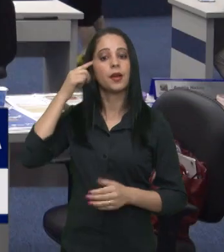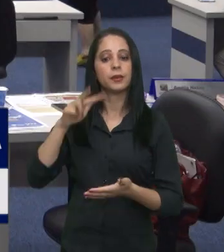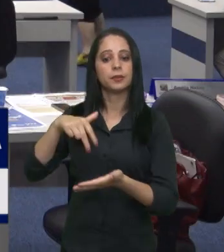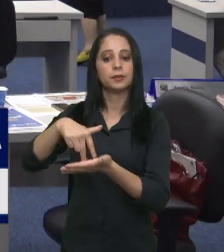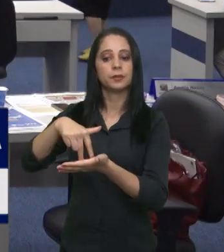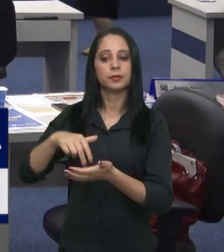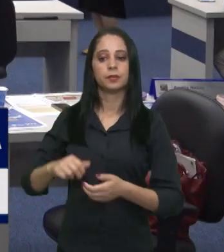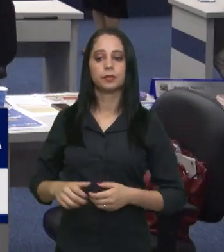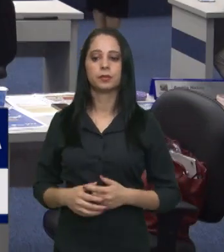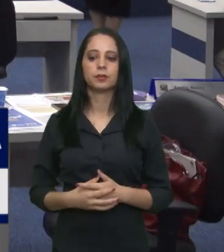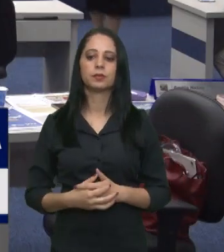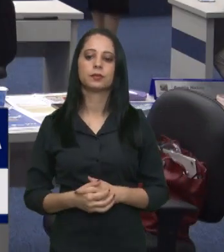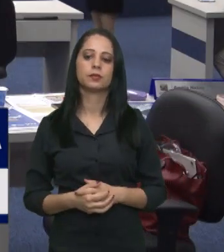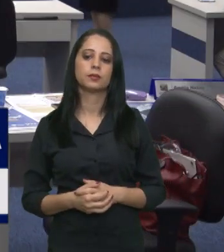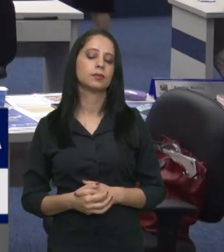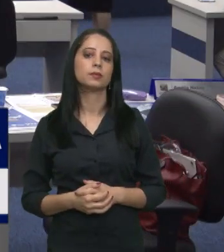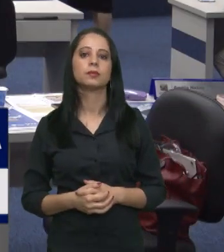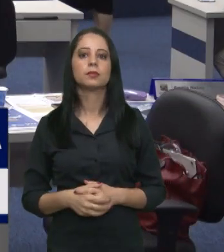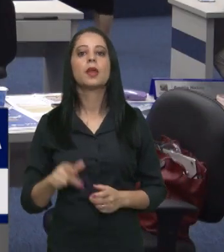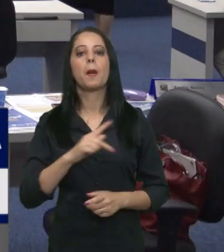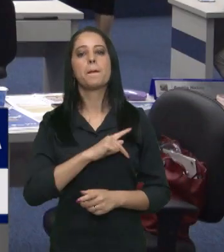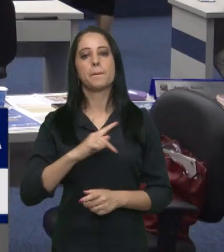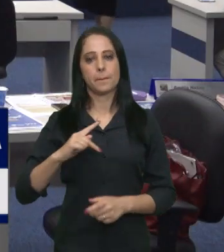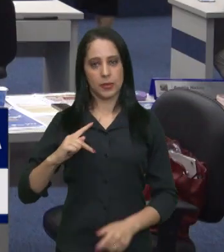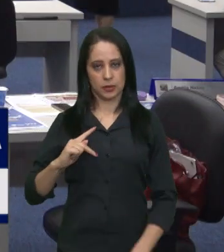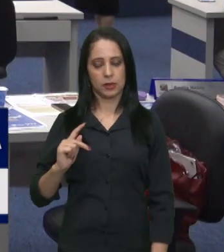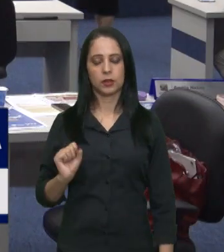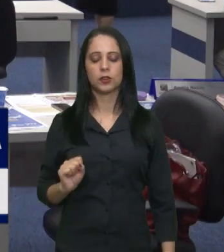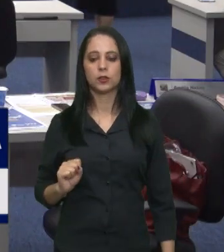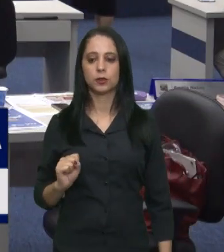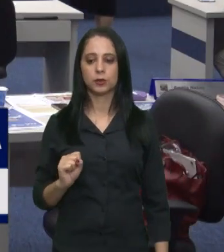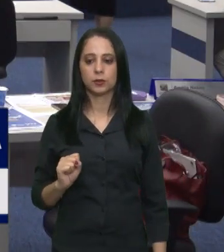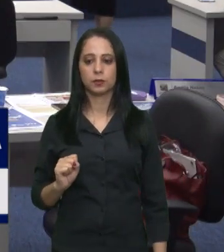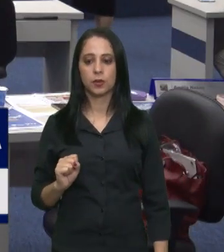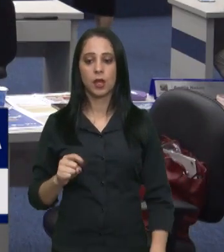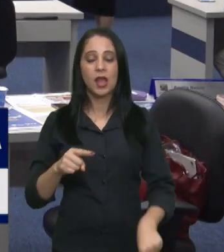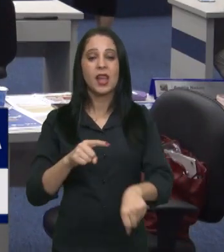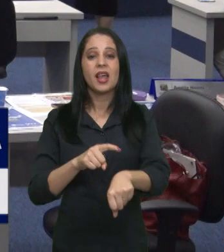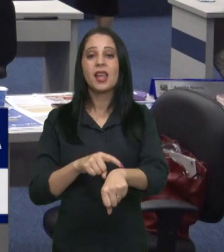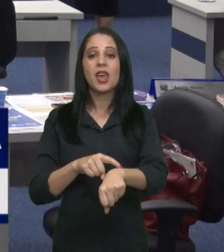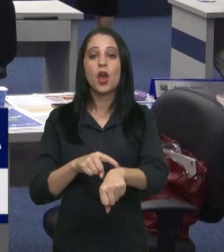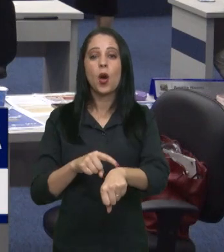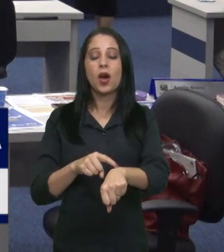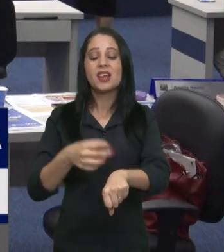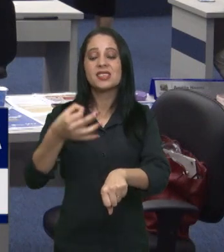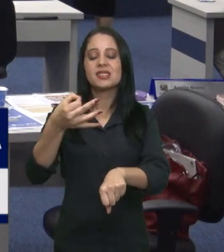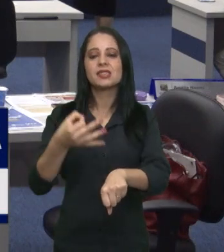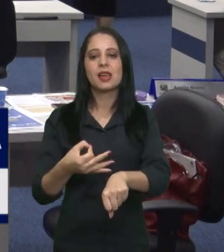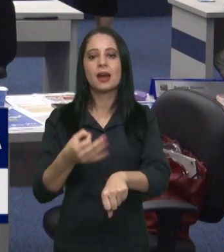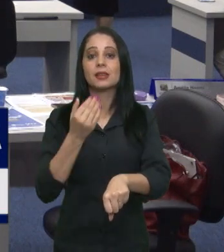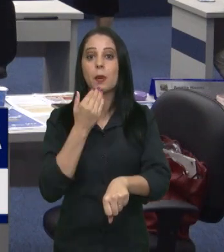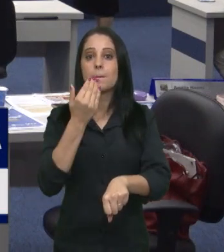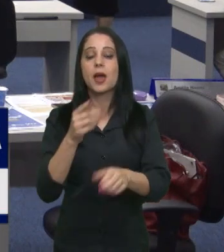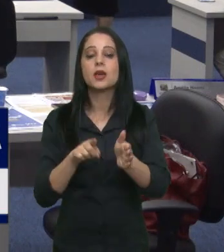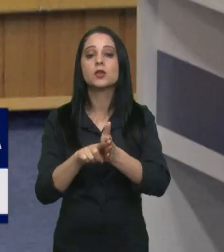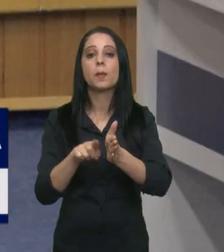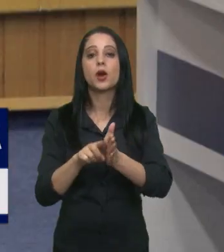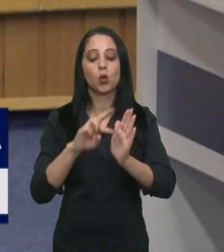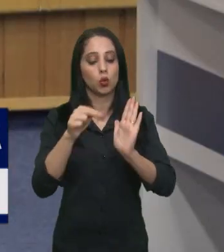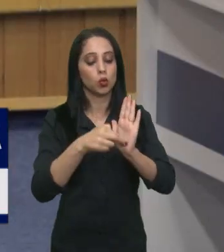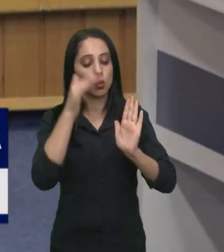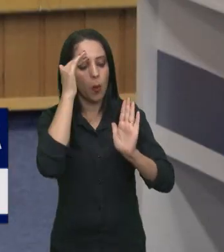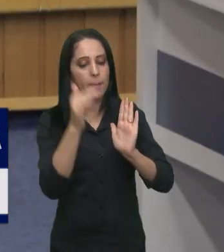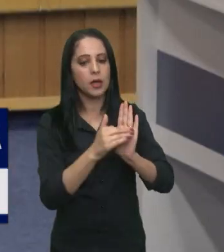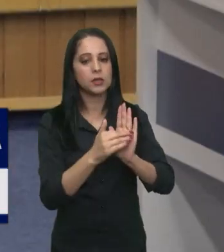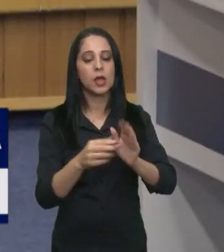Naomi. Senhor presidente, que horas, em que momento, estou pedindo aqui uma questão regimental, que